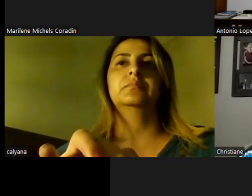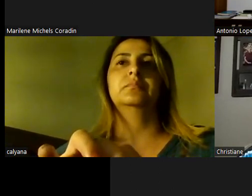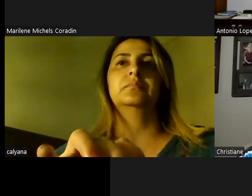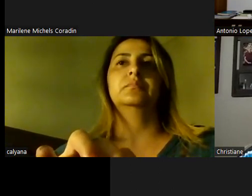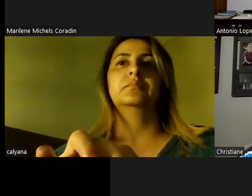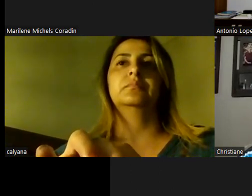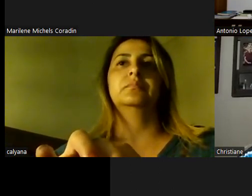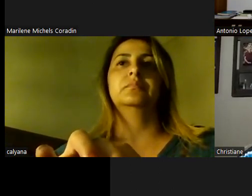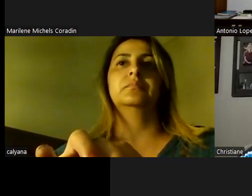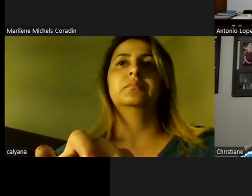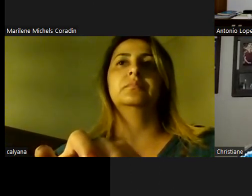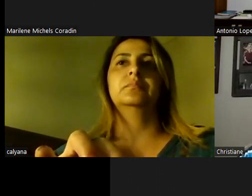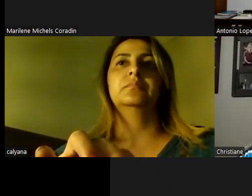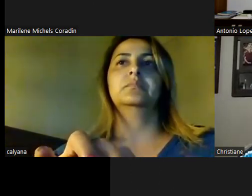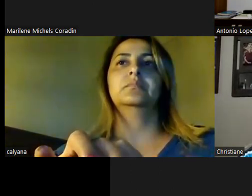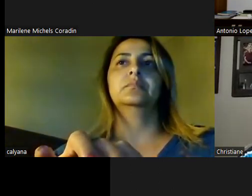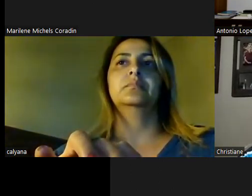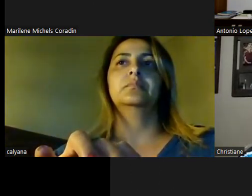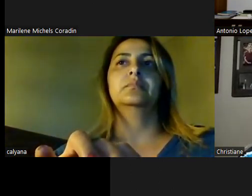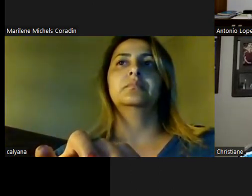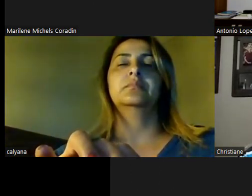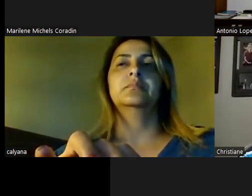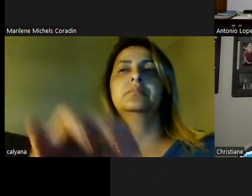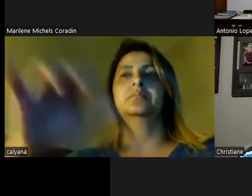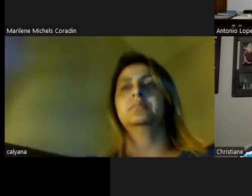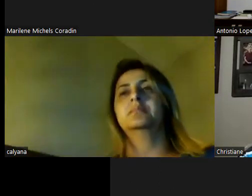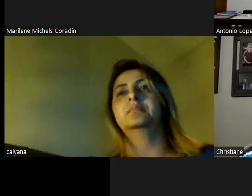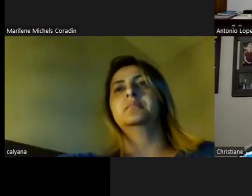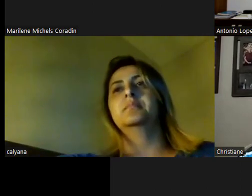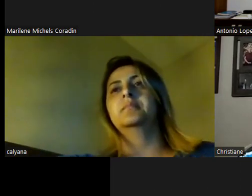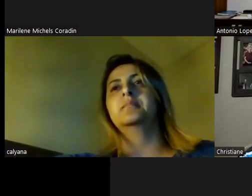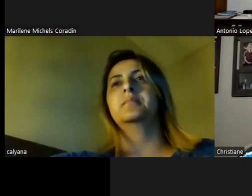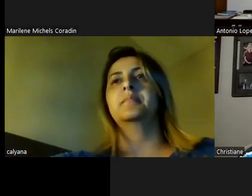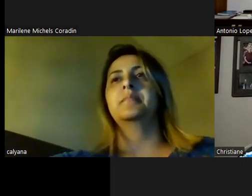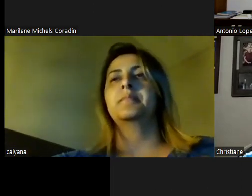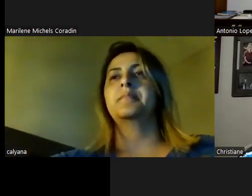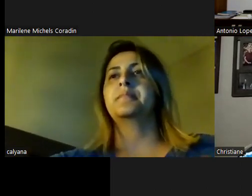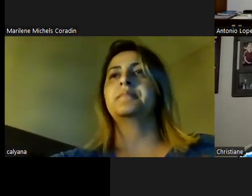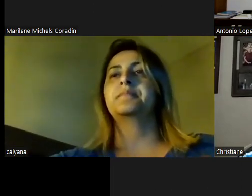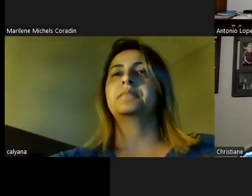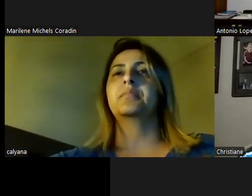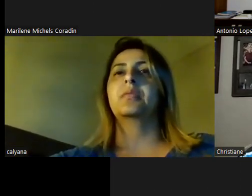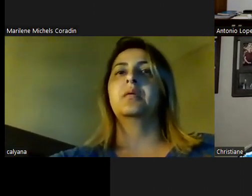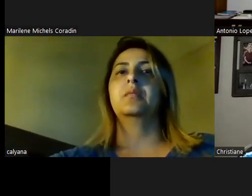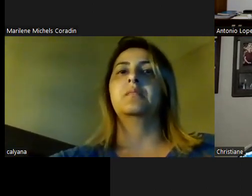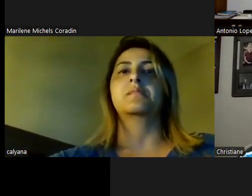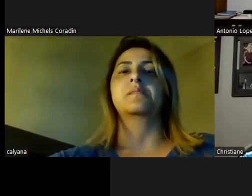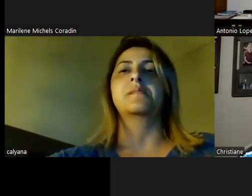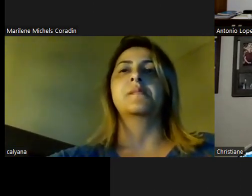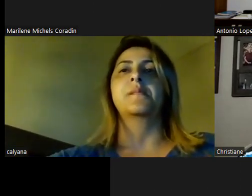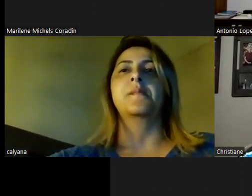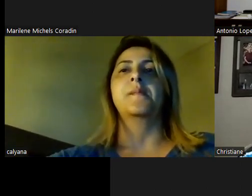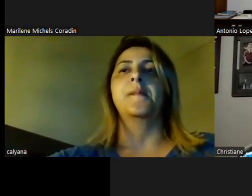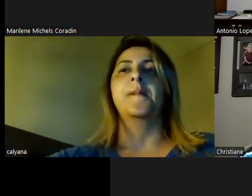e a mulher por um homem parecido com seu pai. Não só na aparência,